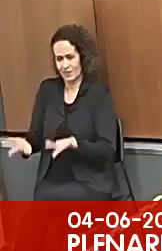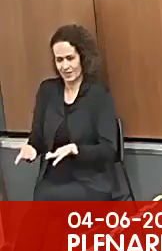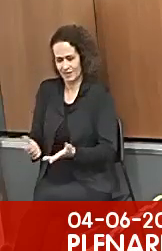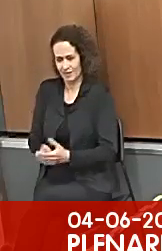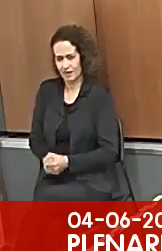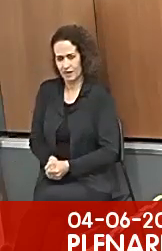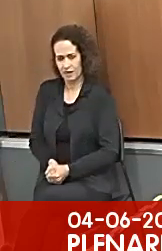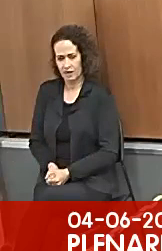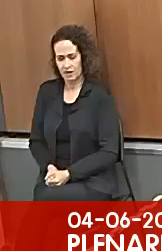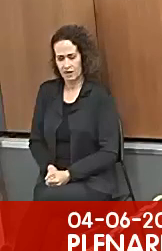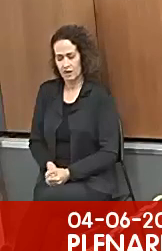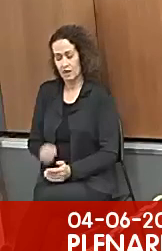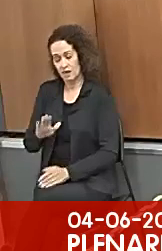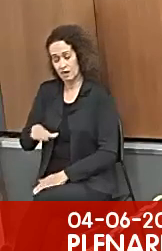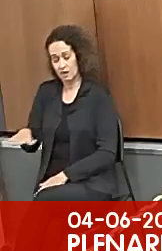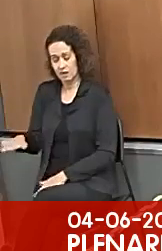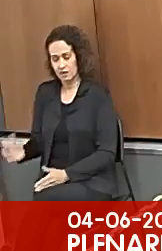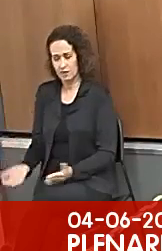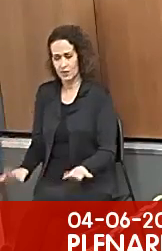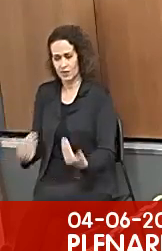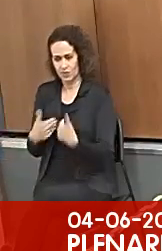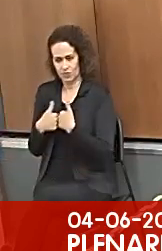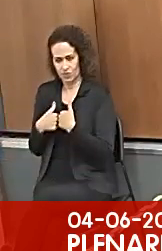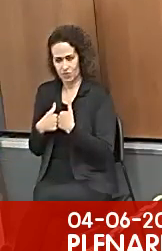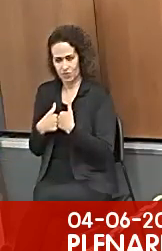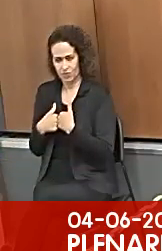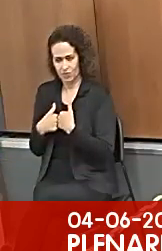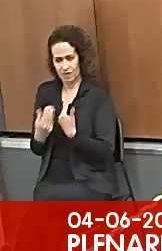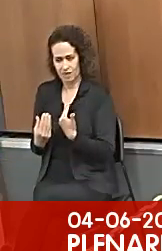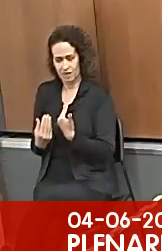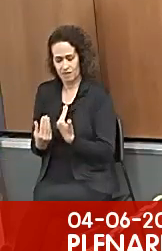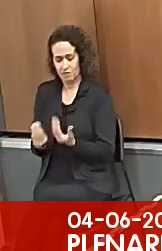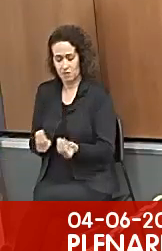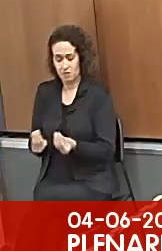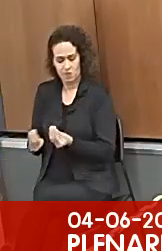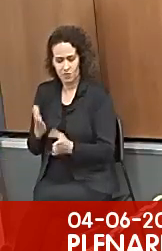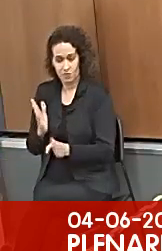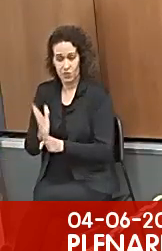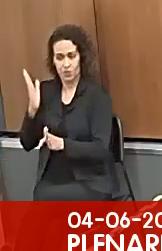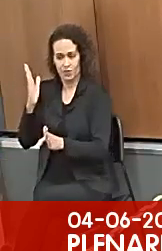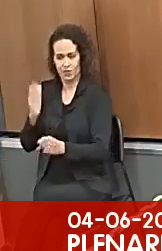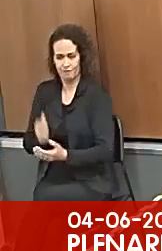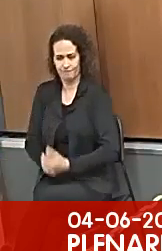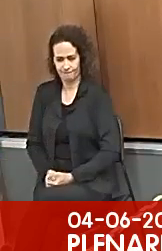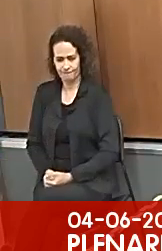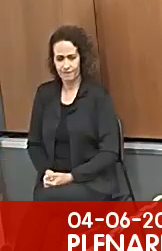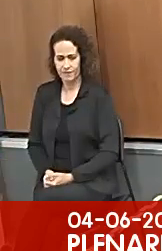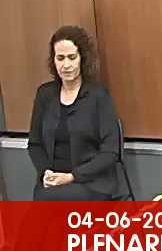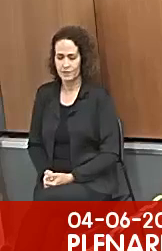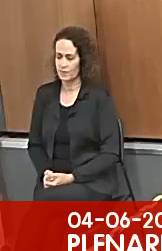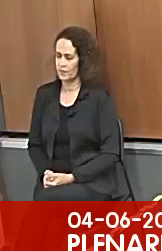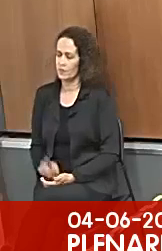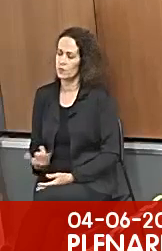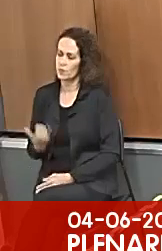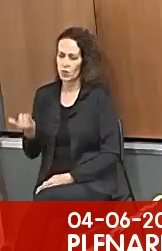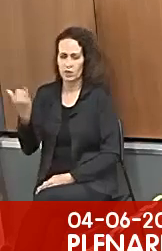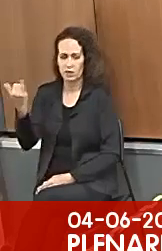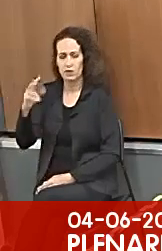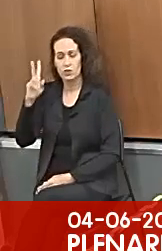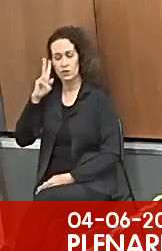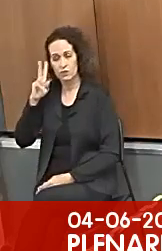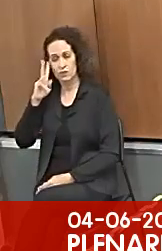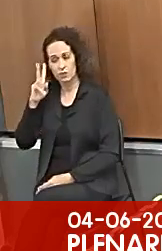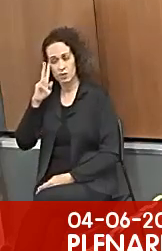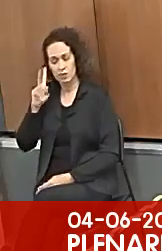autismo. Só que o que é mais interessante, e aí eu me lembrava disso quando